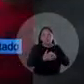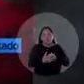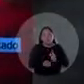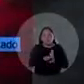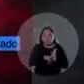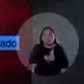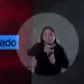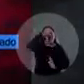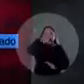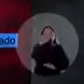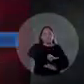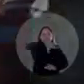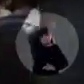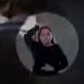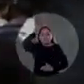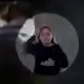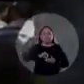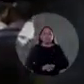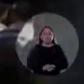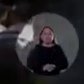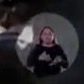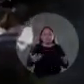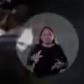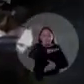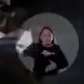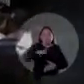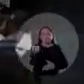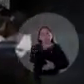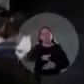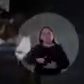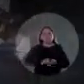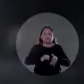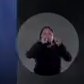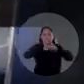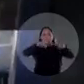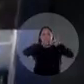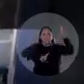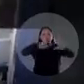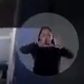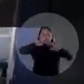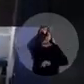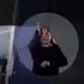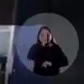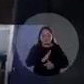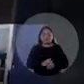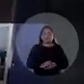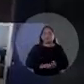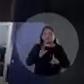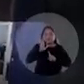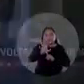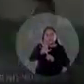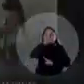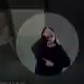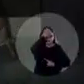começaram a subir novamente em Manaus. E Manaus, mais uma vez, é manchete nos noticiários nacionais